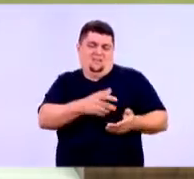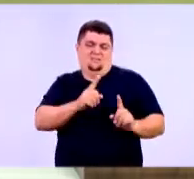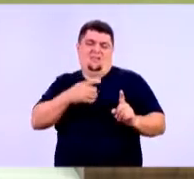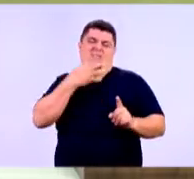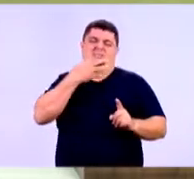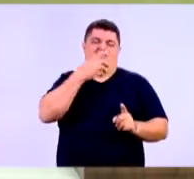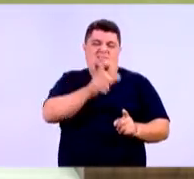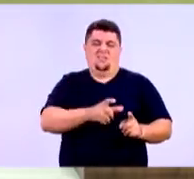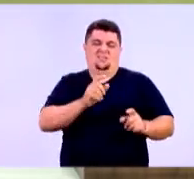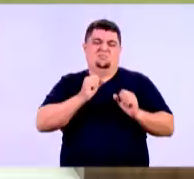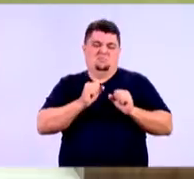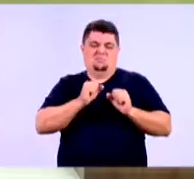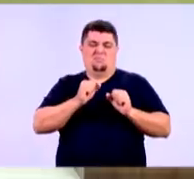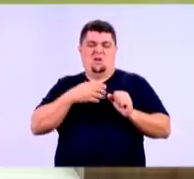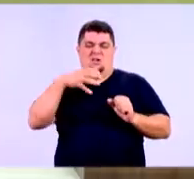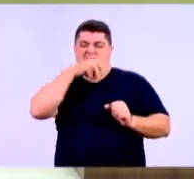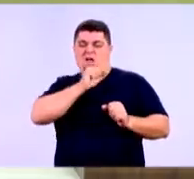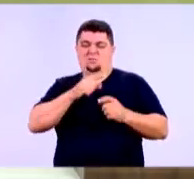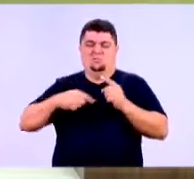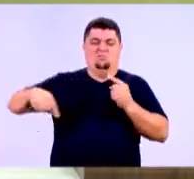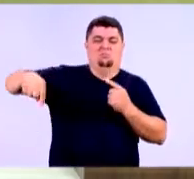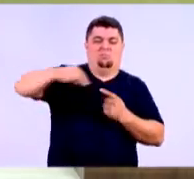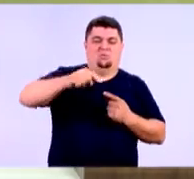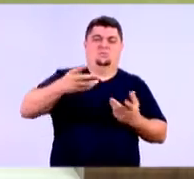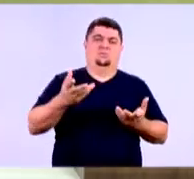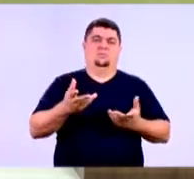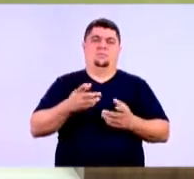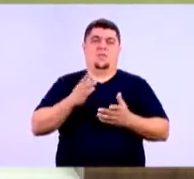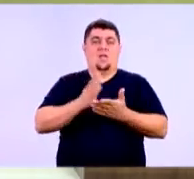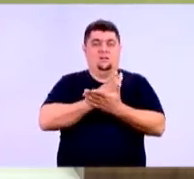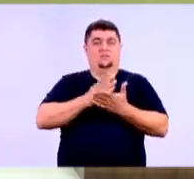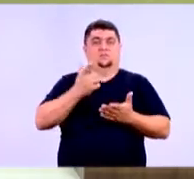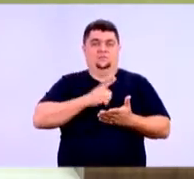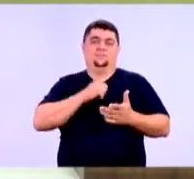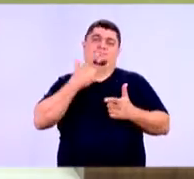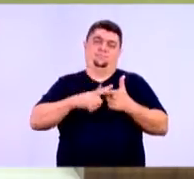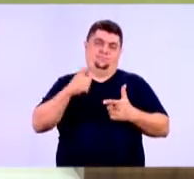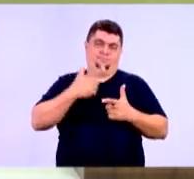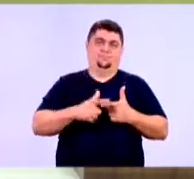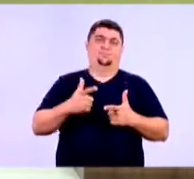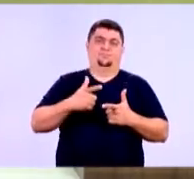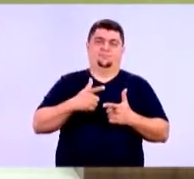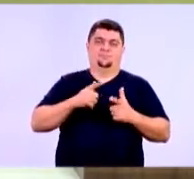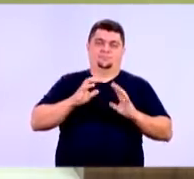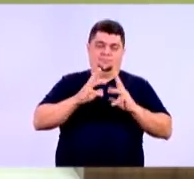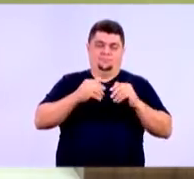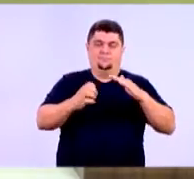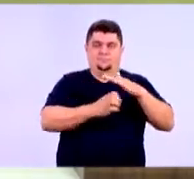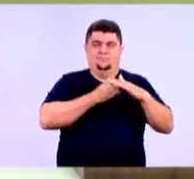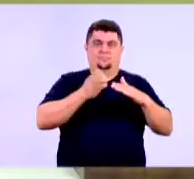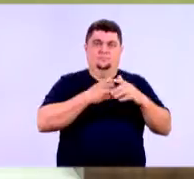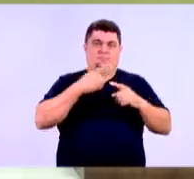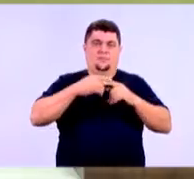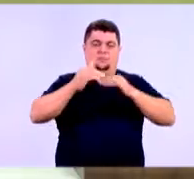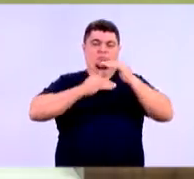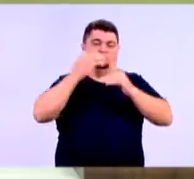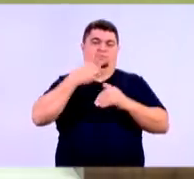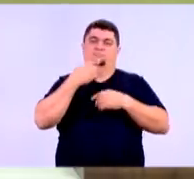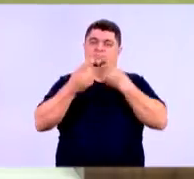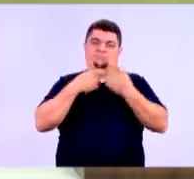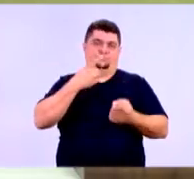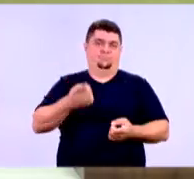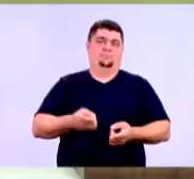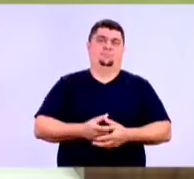conheço, não precisa passar por todo esse critério. E, às vezes, isso acaba sendo feito e prejudica o bom desenvolvimento da gestão de